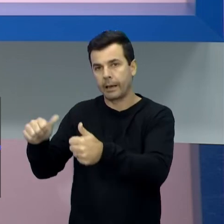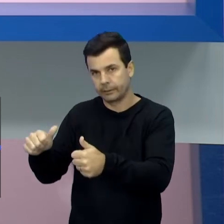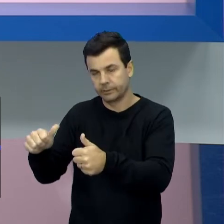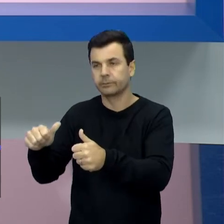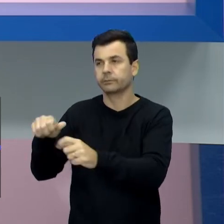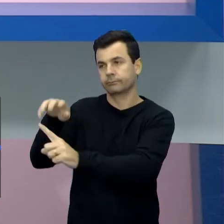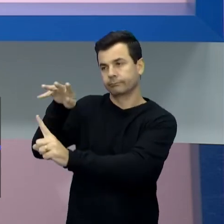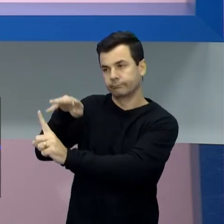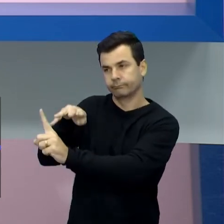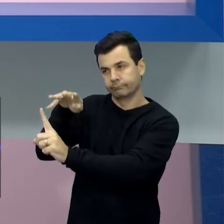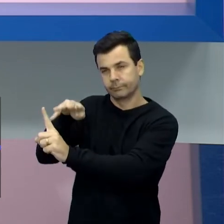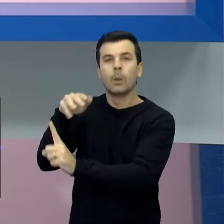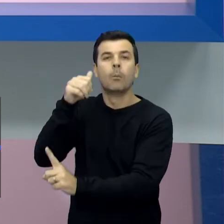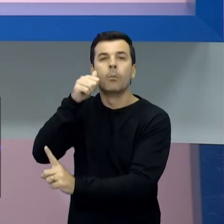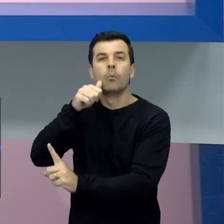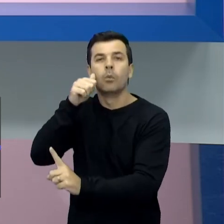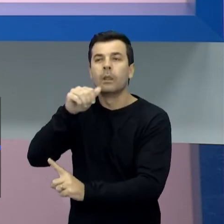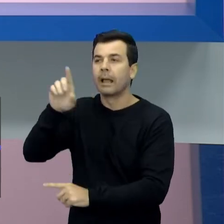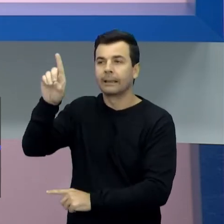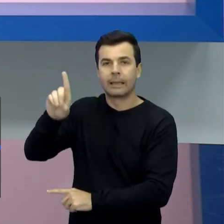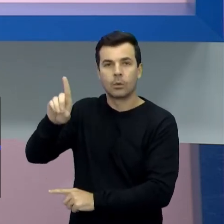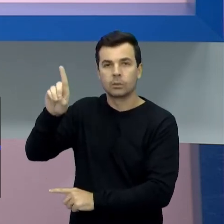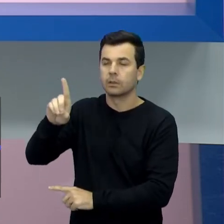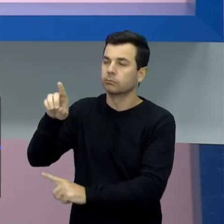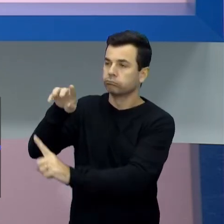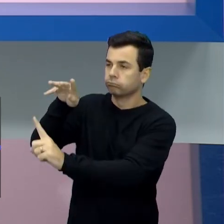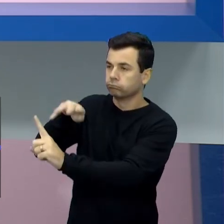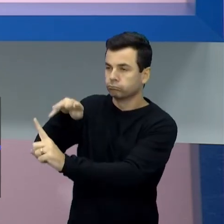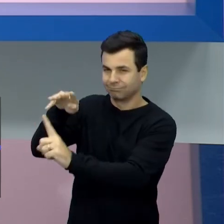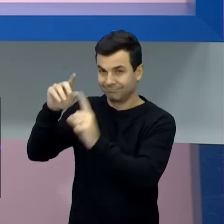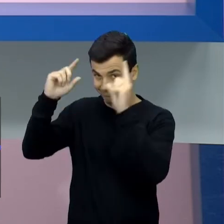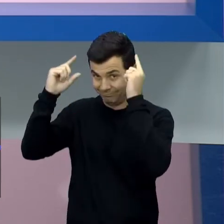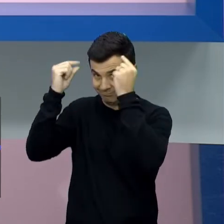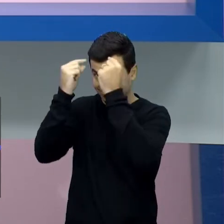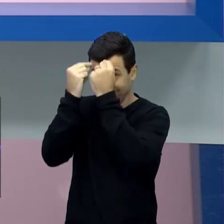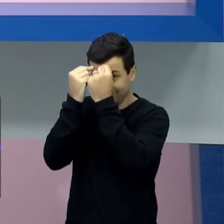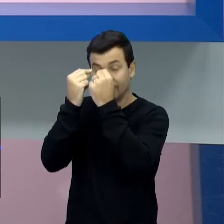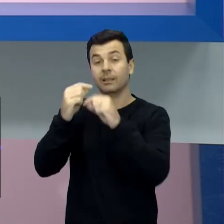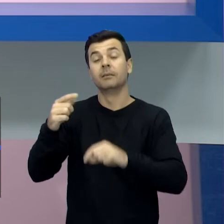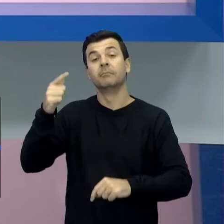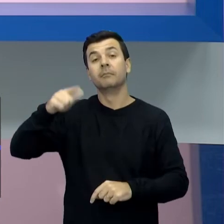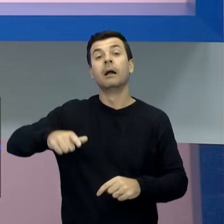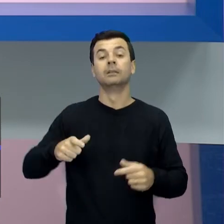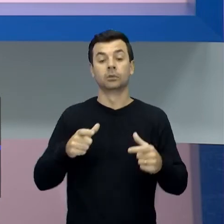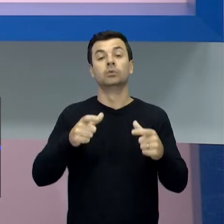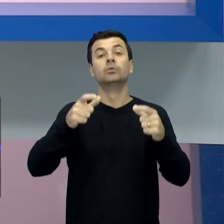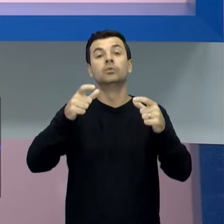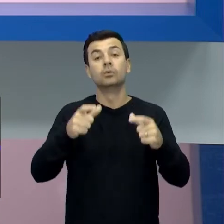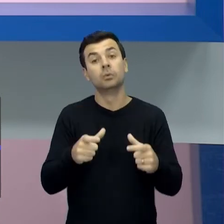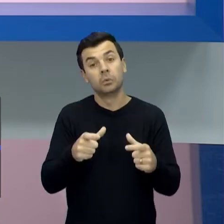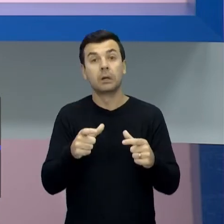referentes às deusas, né, gregas, e nós também temos uma área que supostamente aí tinha um